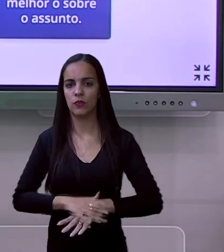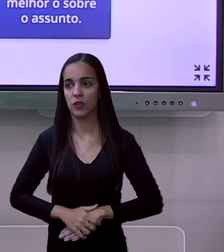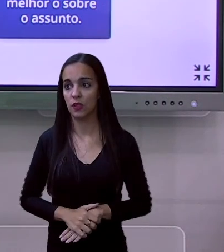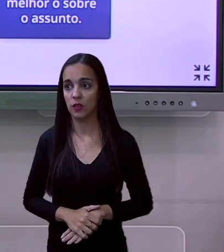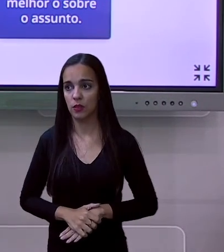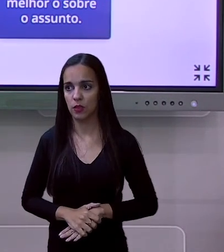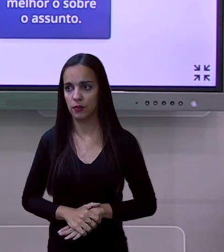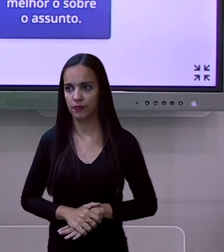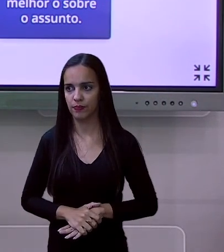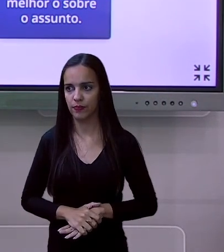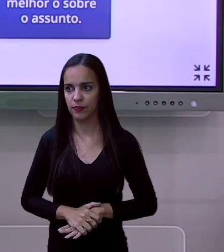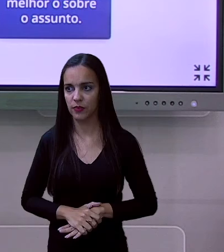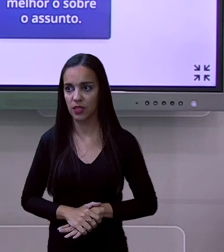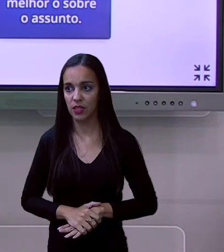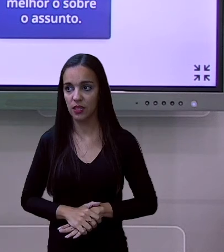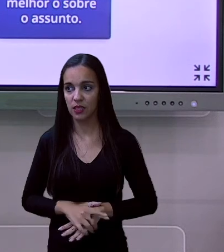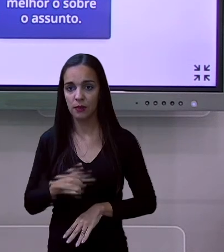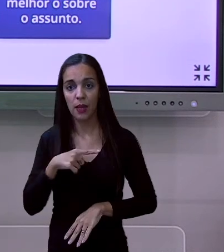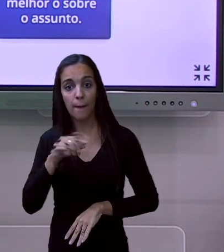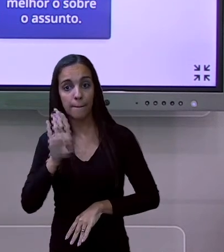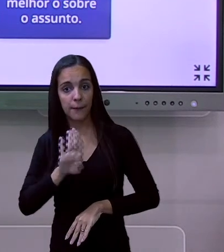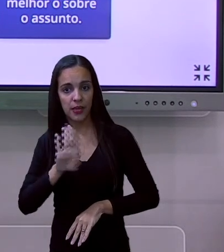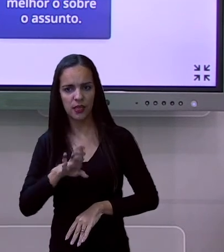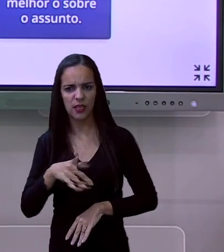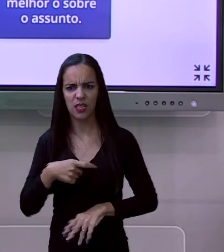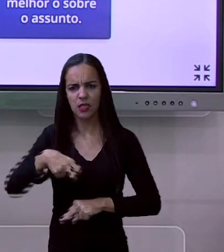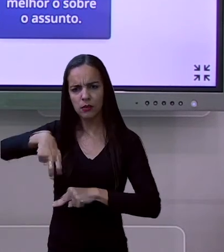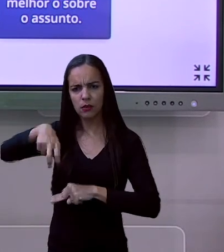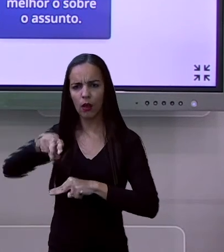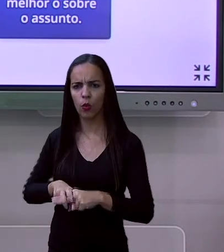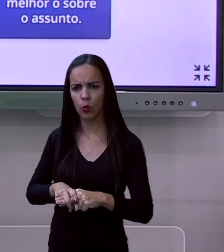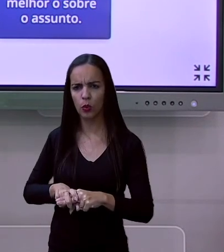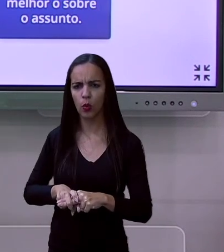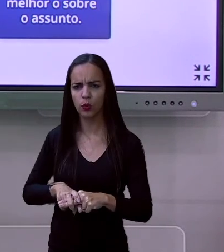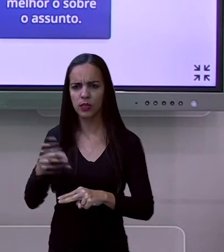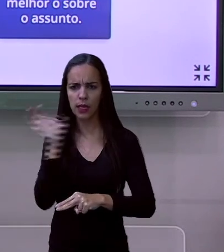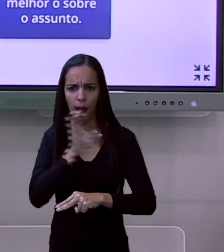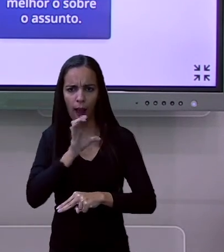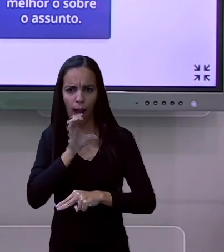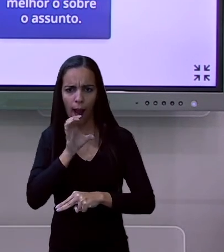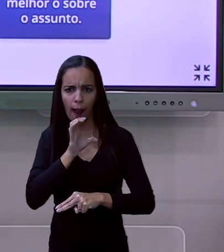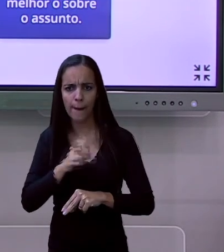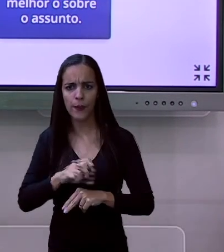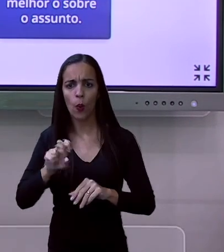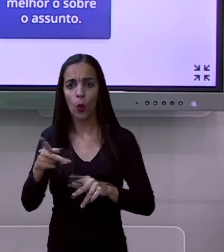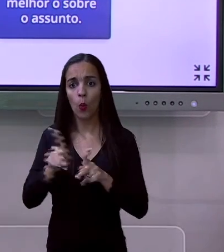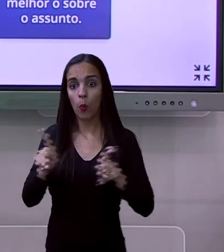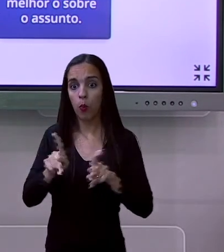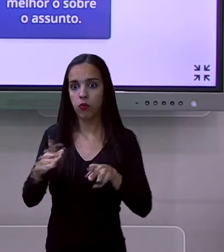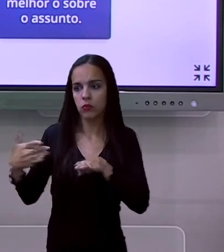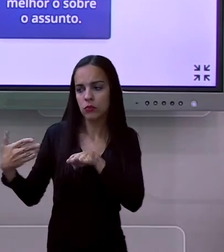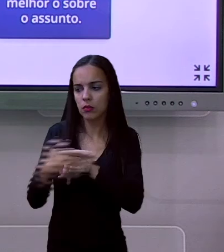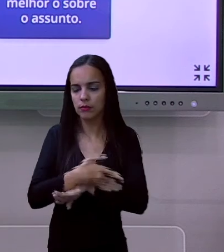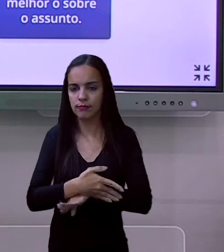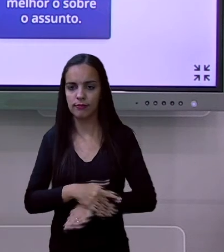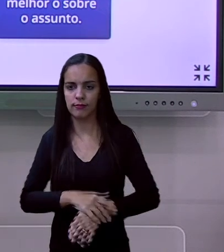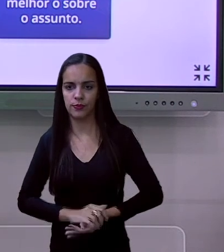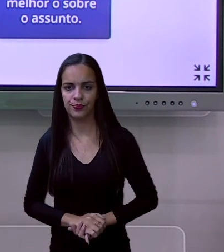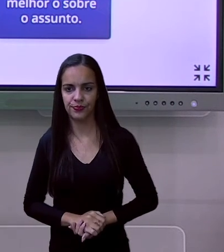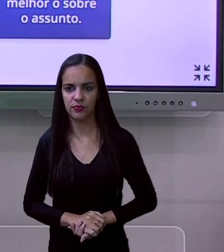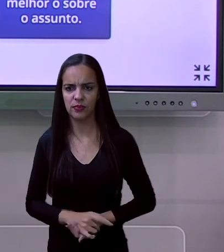Vamos ver as outras. Sentou-se imediatamente quando o professor entrou?